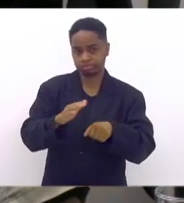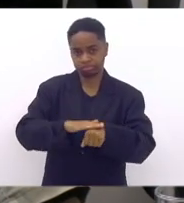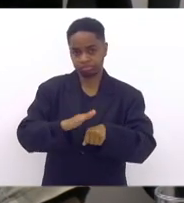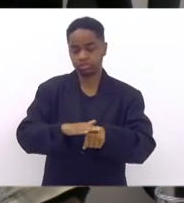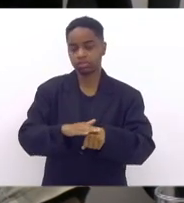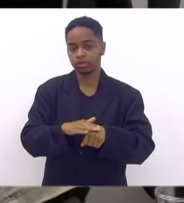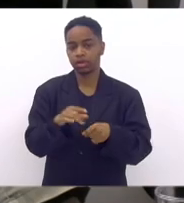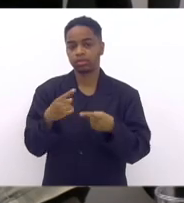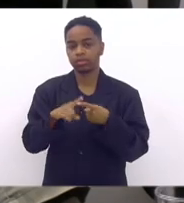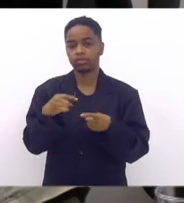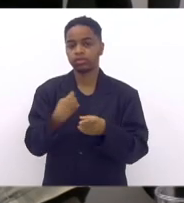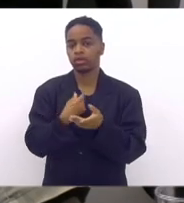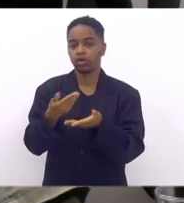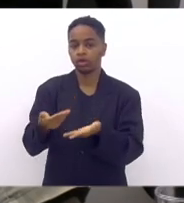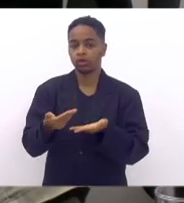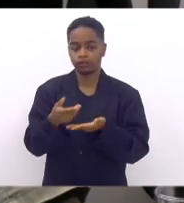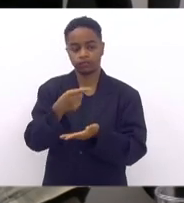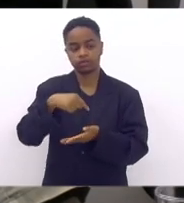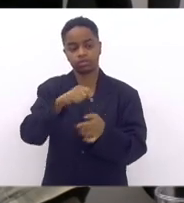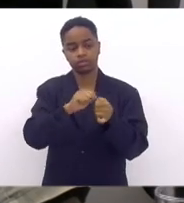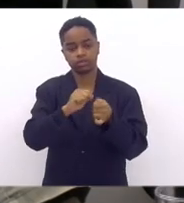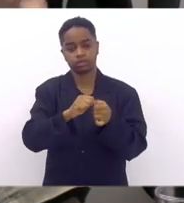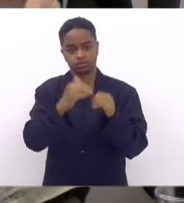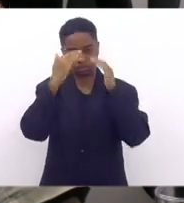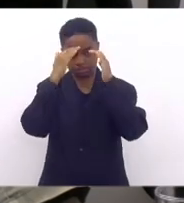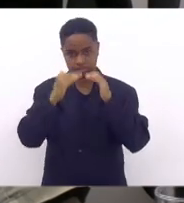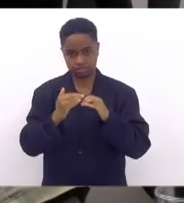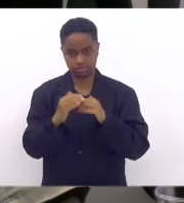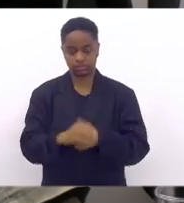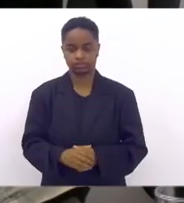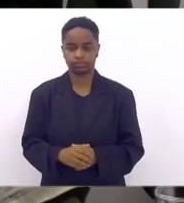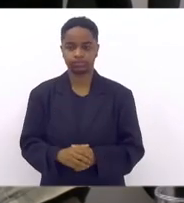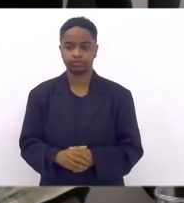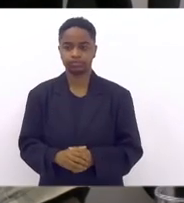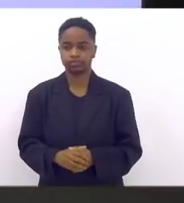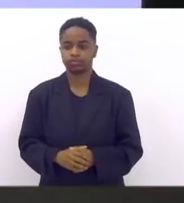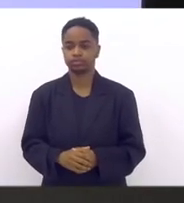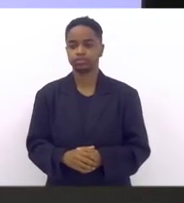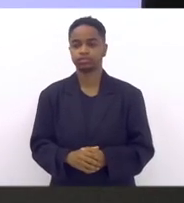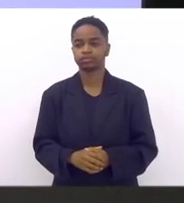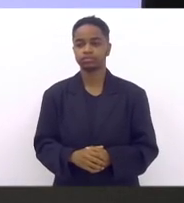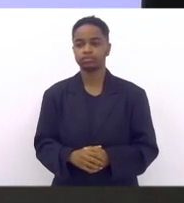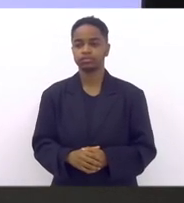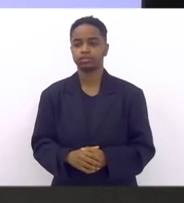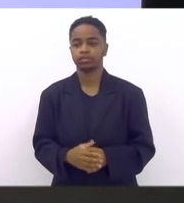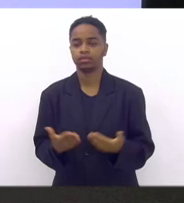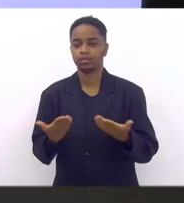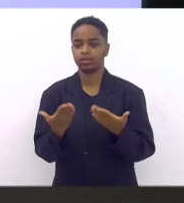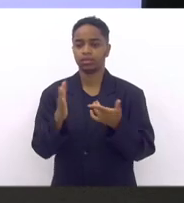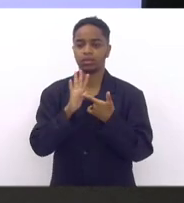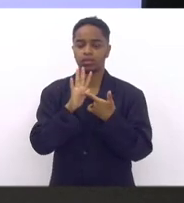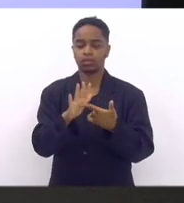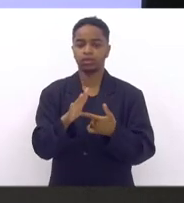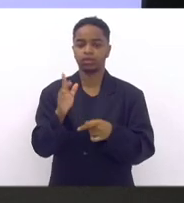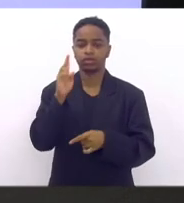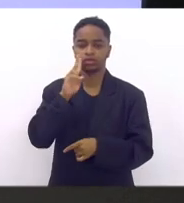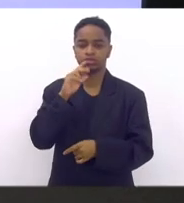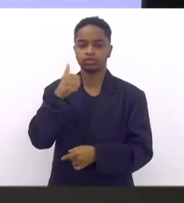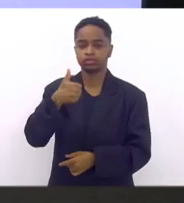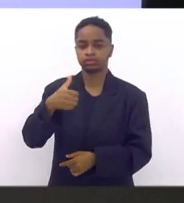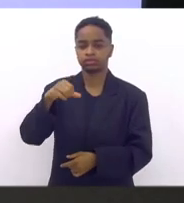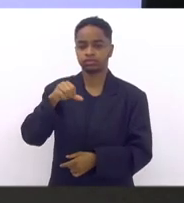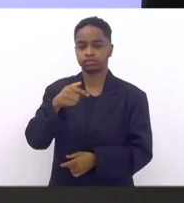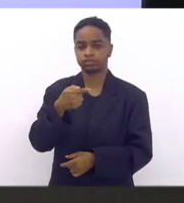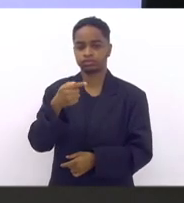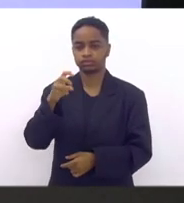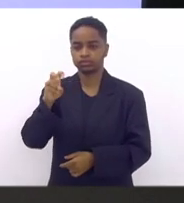convocar a gente vai fazer vocês têm que fazer né próximo por favor eh trazendo a história um pouco lá de 1975 um dos